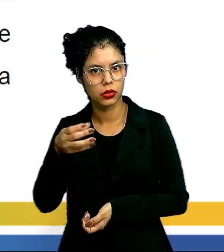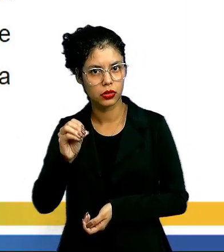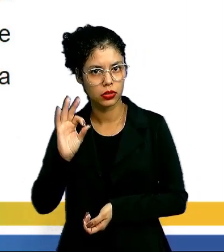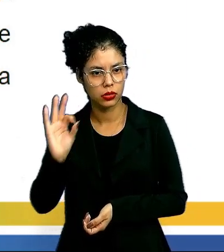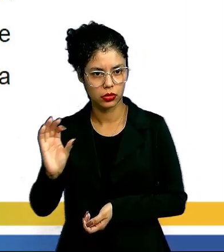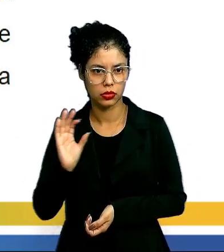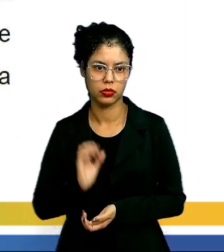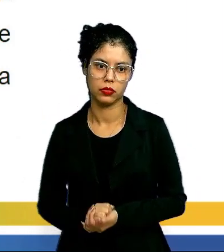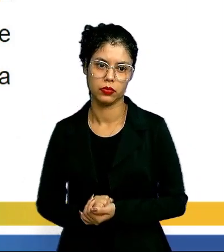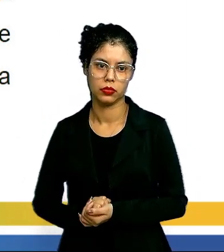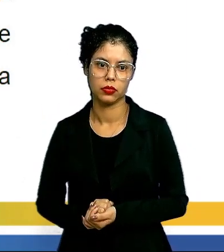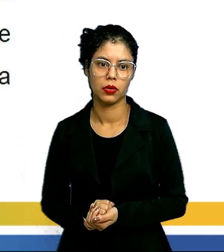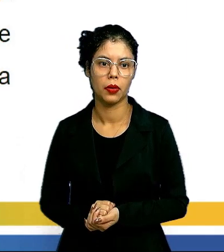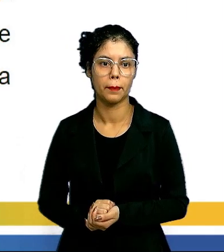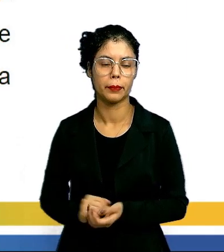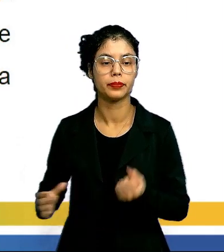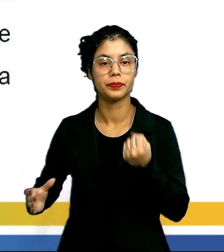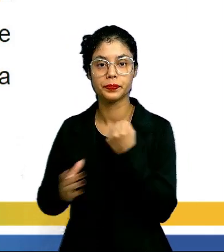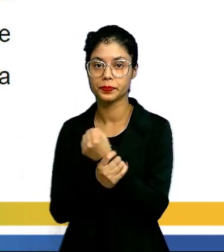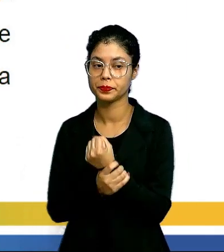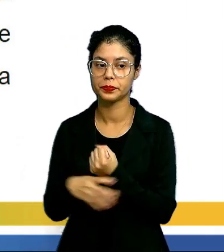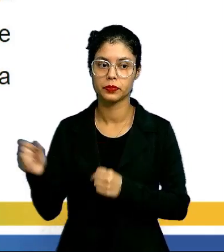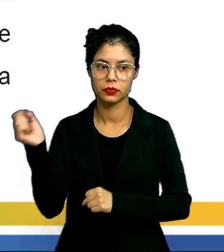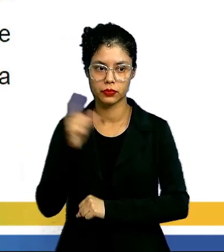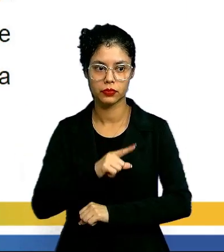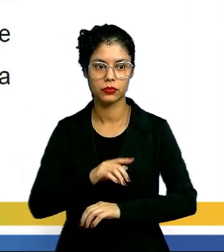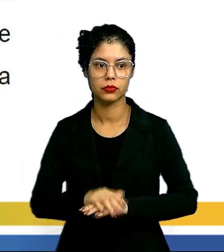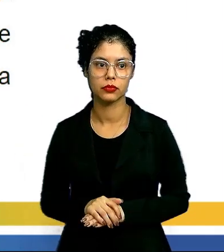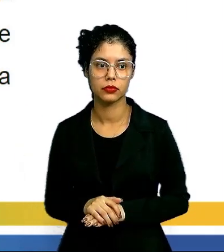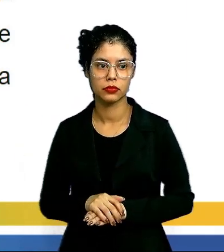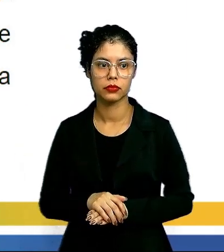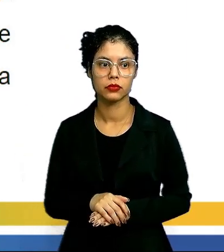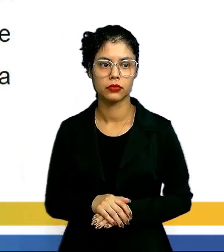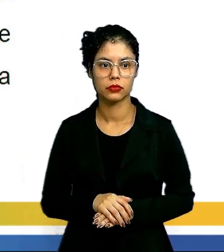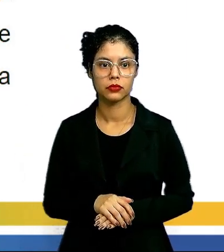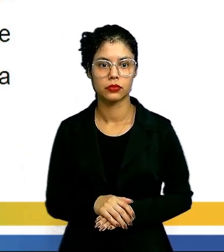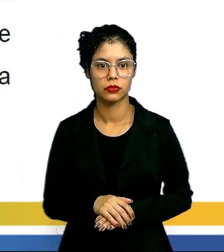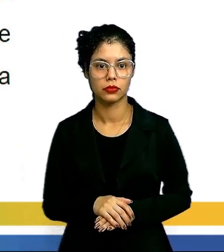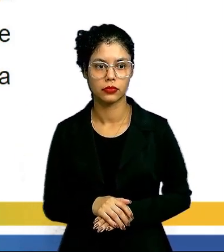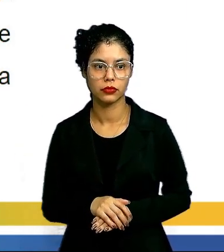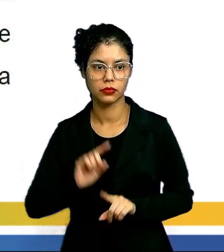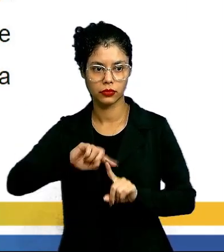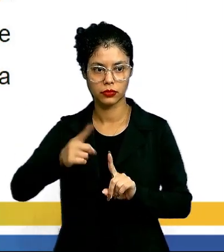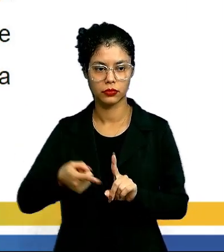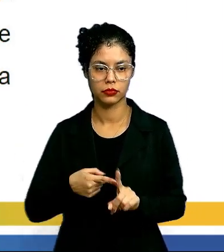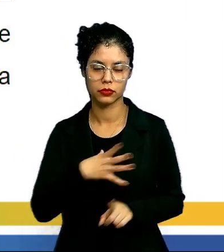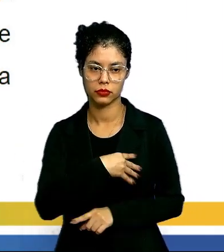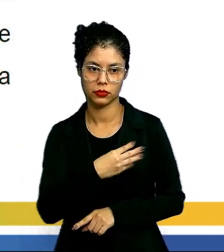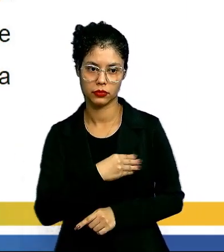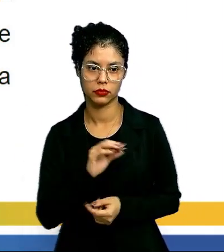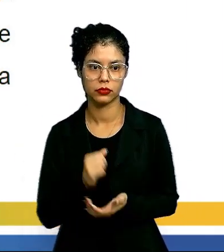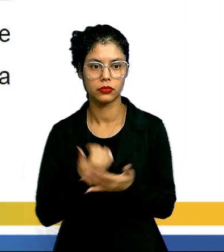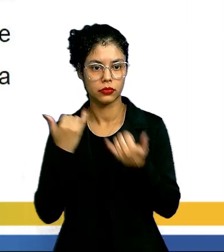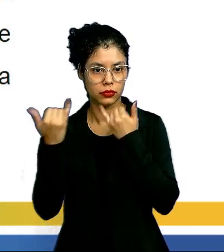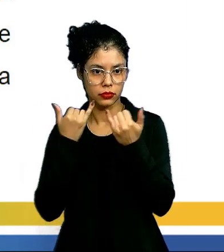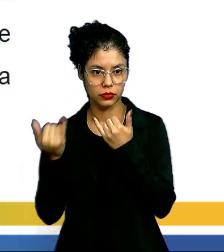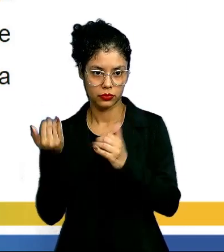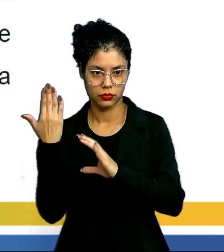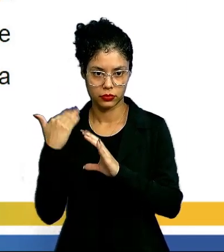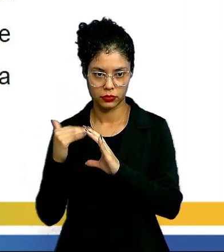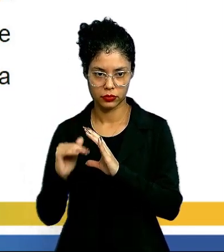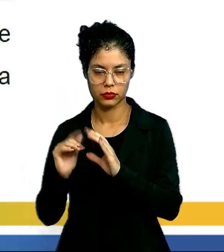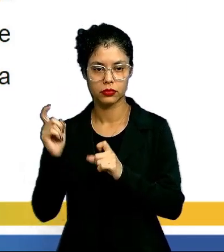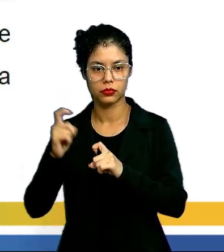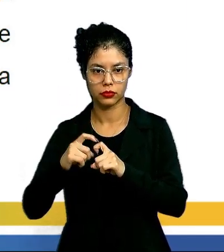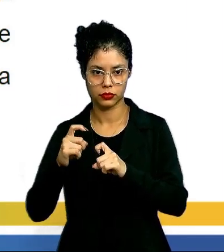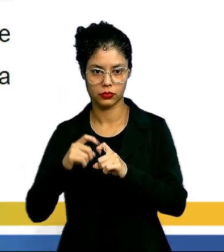15 e 30 graus Celsius, protegido da luz, gravidez e lactação.